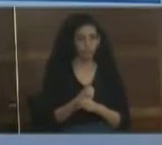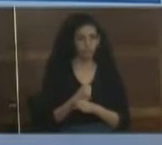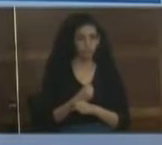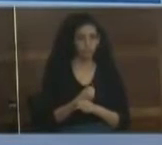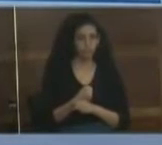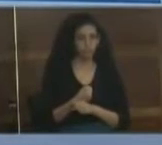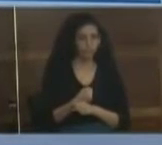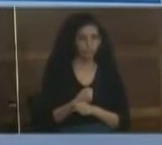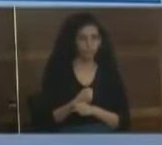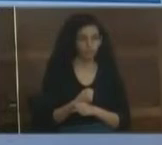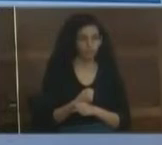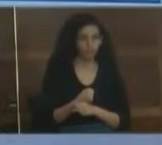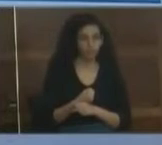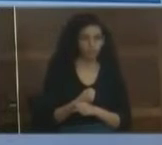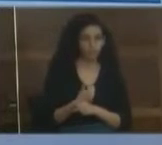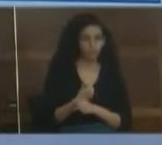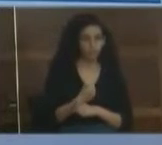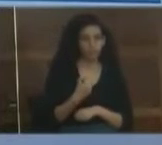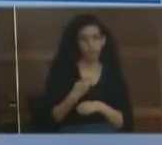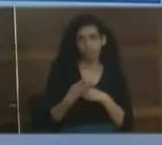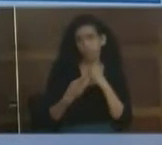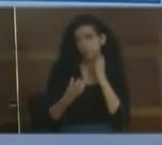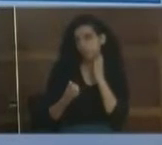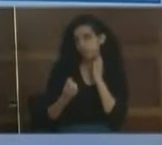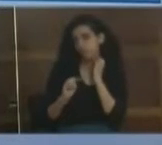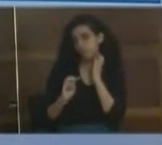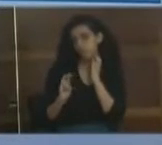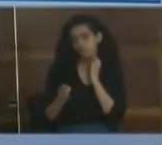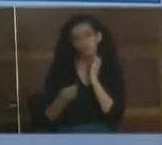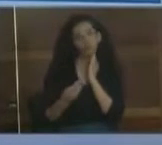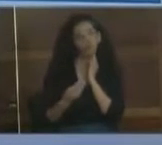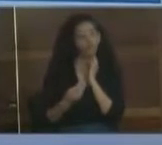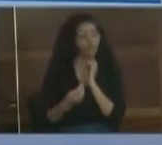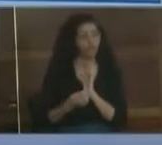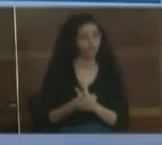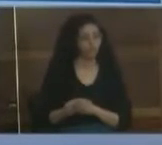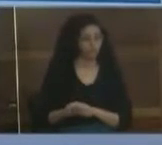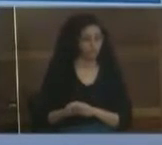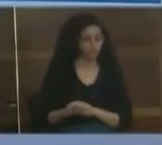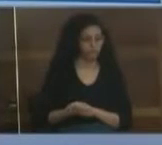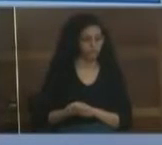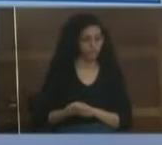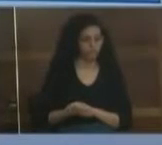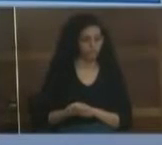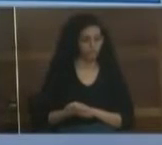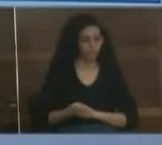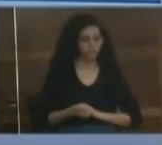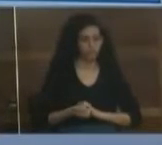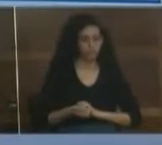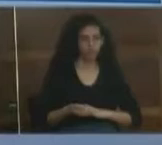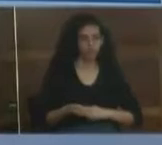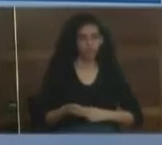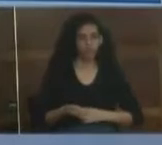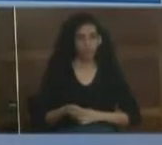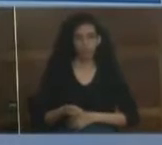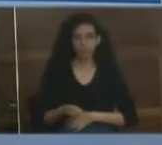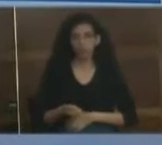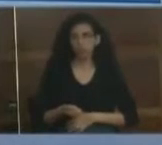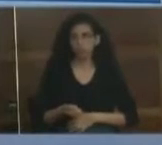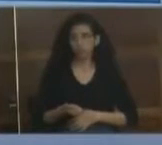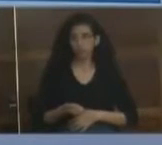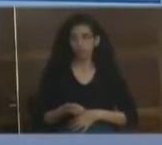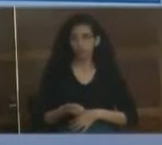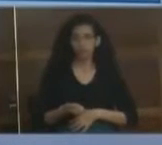instalações despesa orçada de 136 milhões 683 mil reais despesa empenhada no